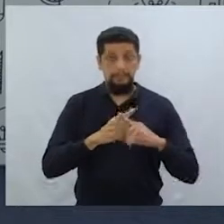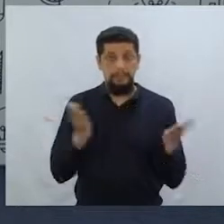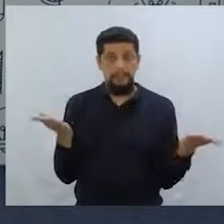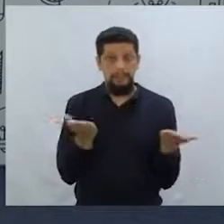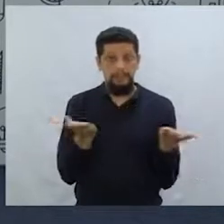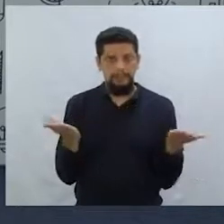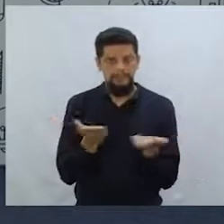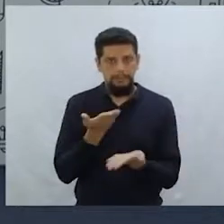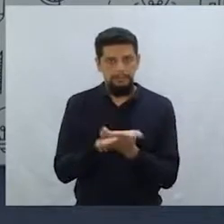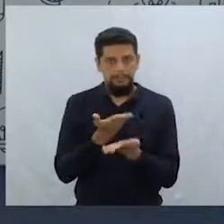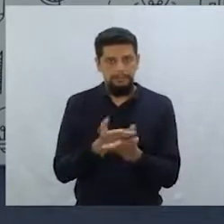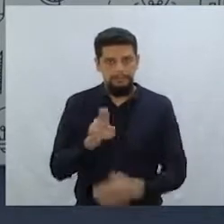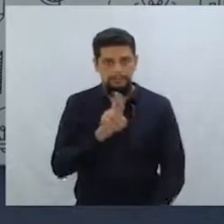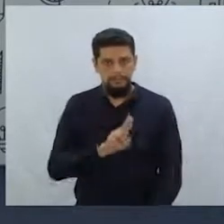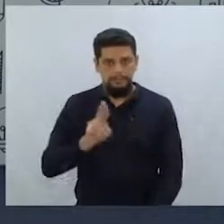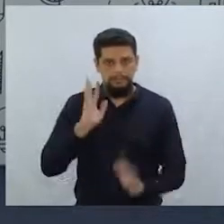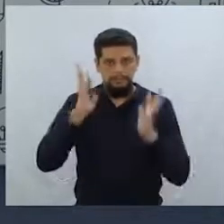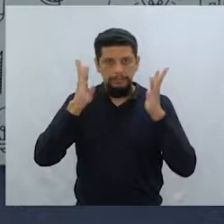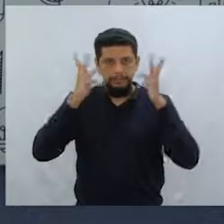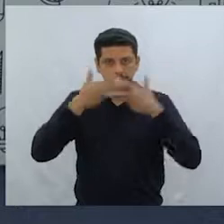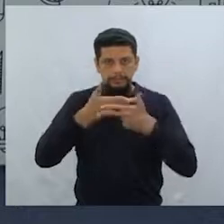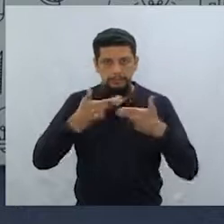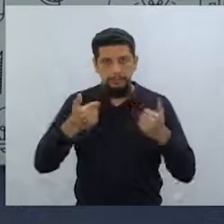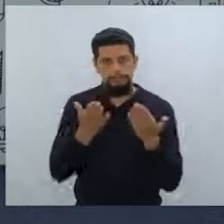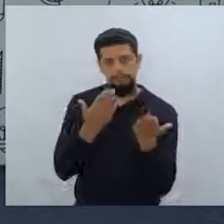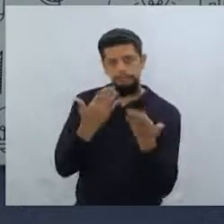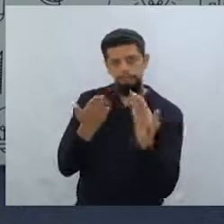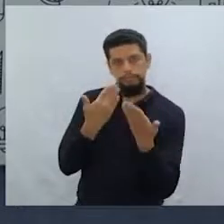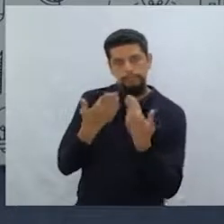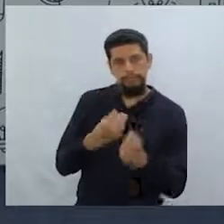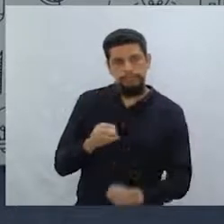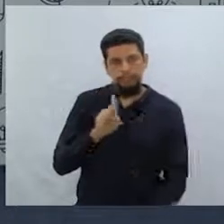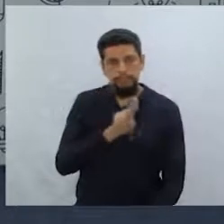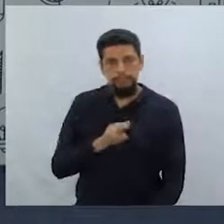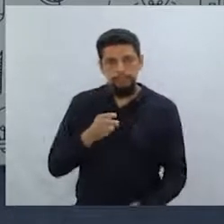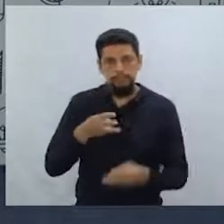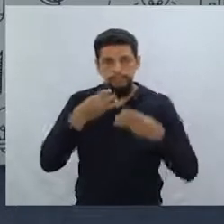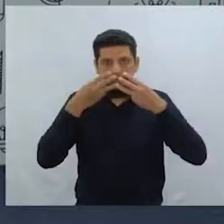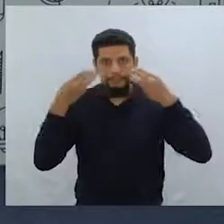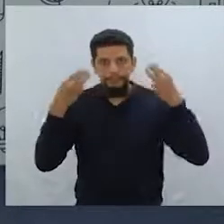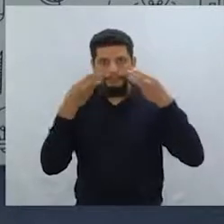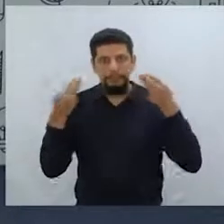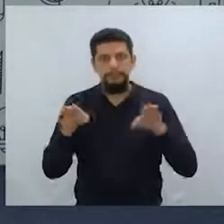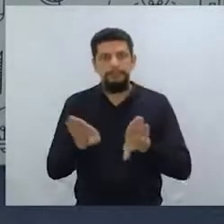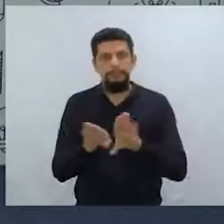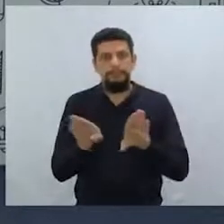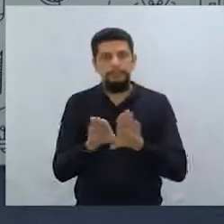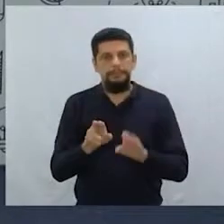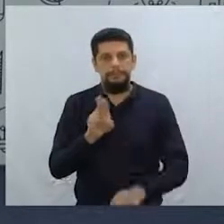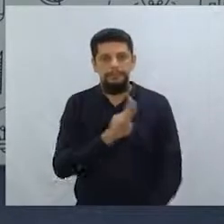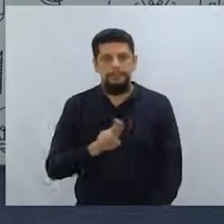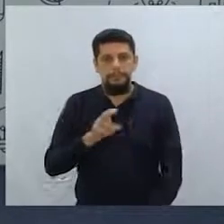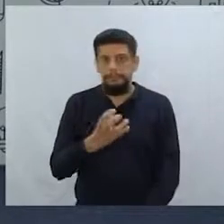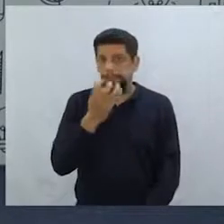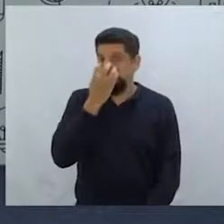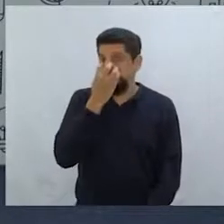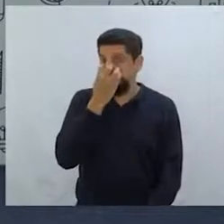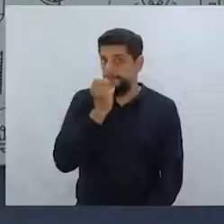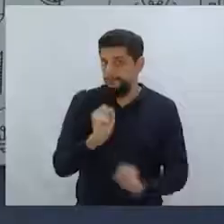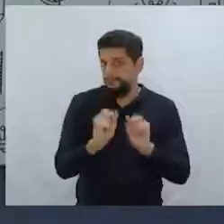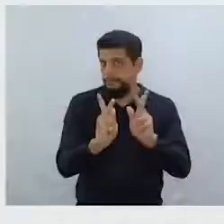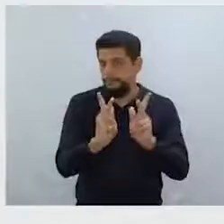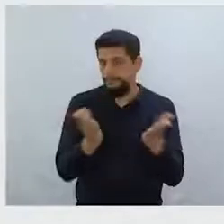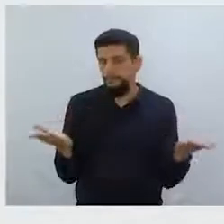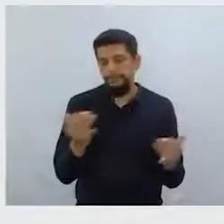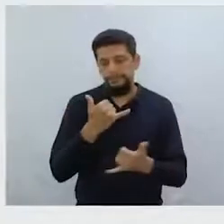Mas hoje, na nossa aula, nós vamos usar os animais que nós conversamos. Nós vamos usar o gato e o